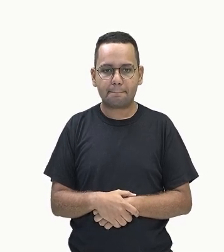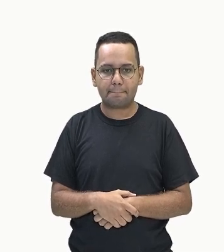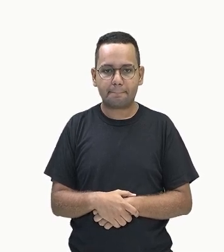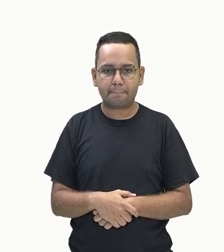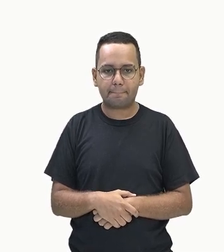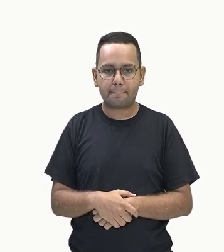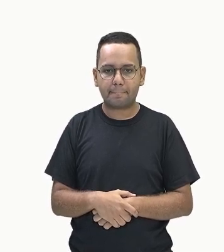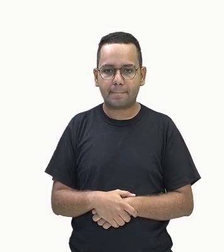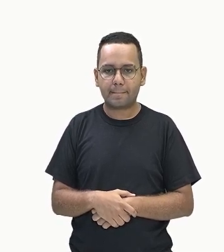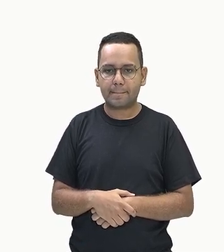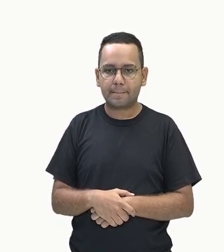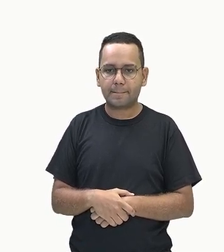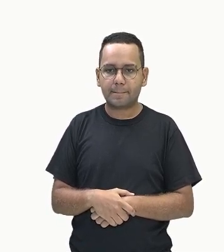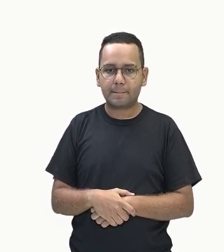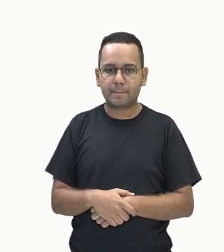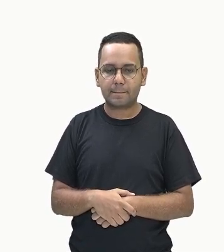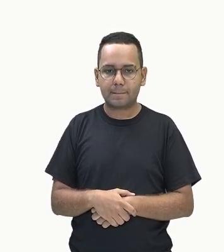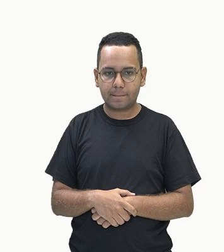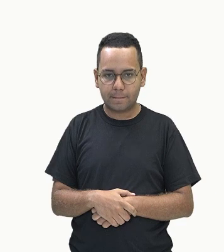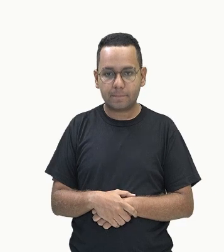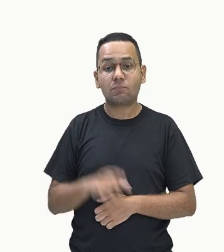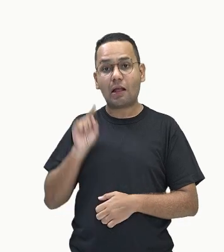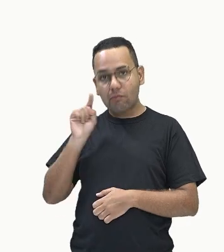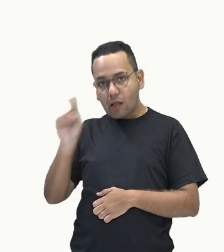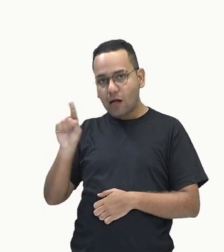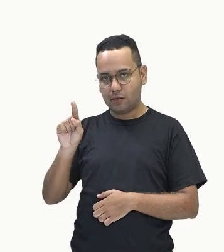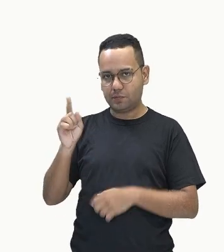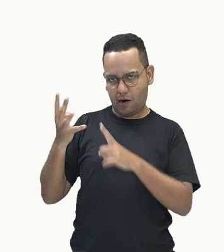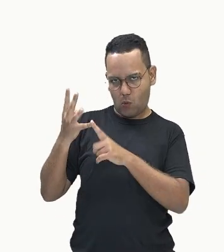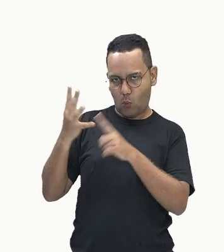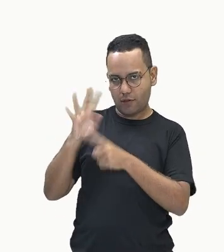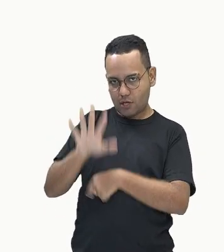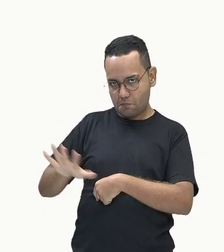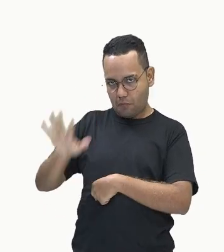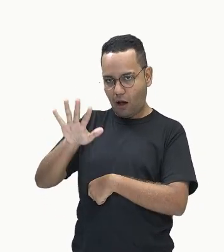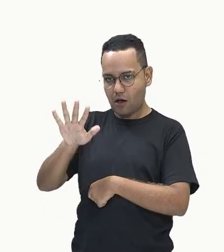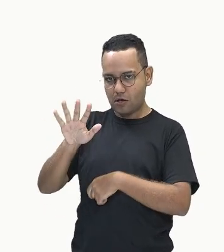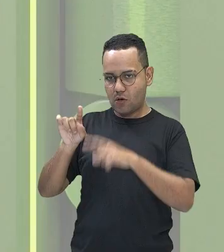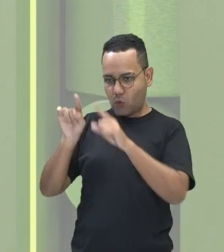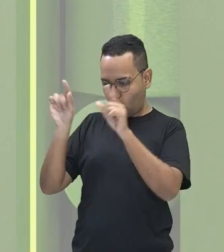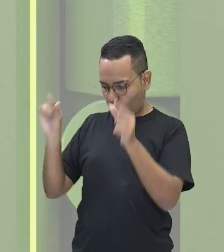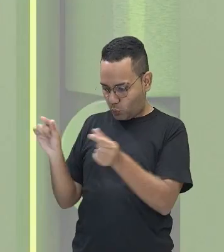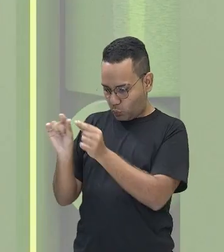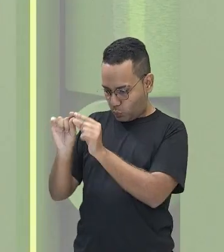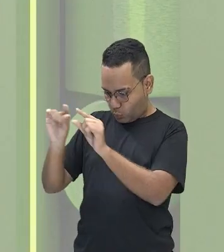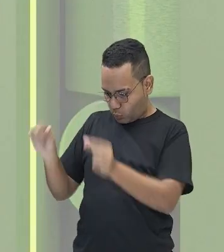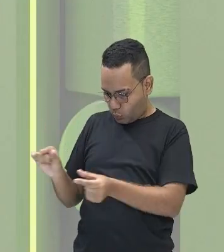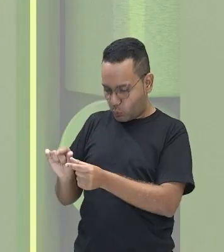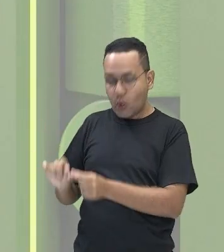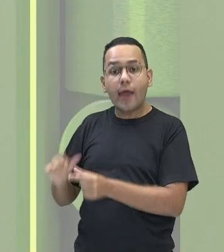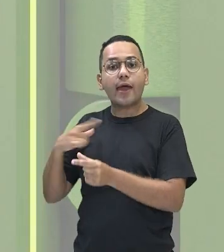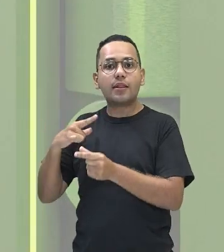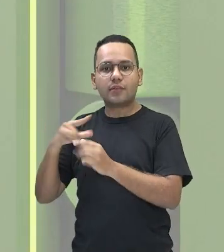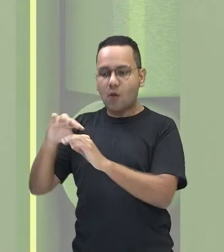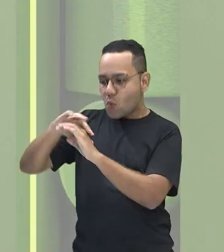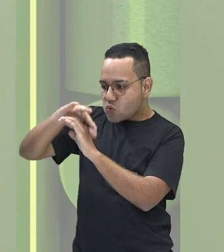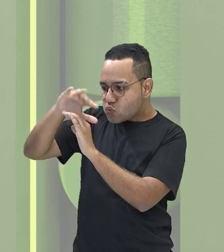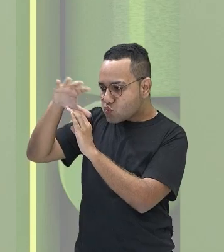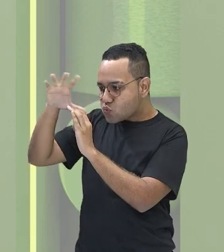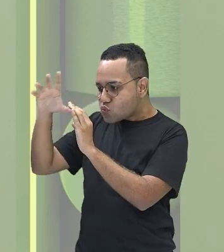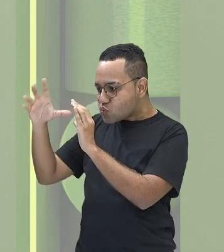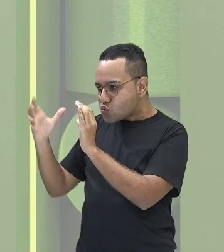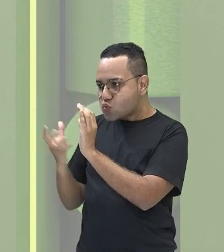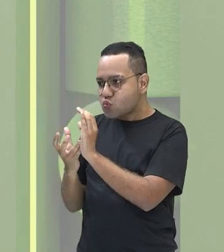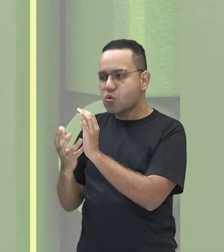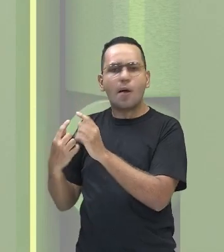impermeabilizada por dentro. Por quê? Se a bexiga não fosse impermeabilizada por dentro, a urina ela ia voltar para os outros tecidos do nosso